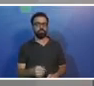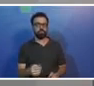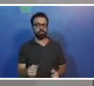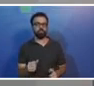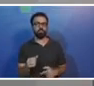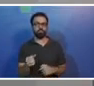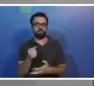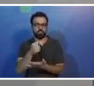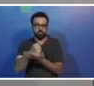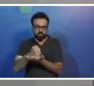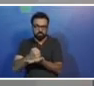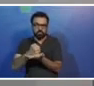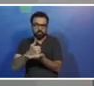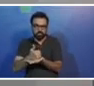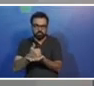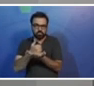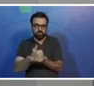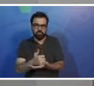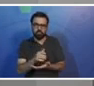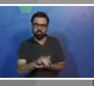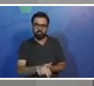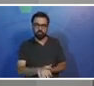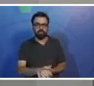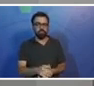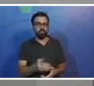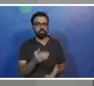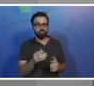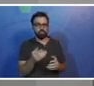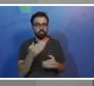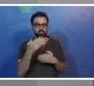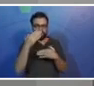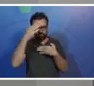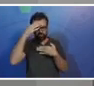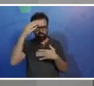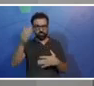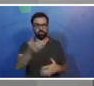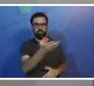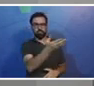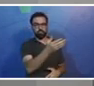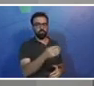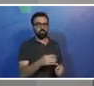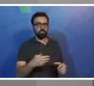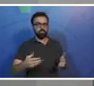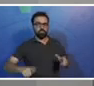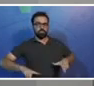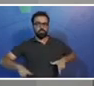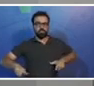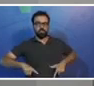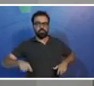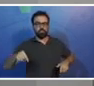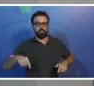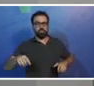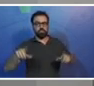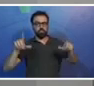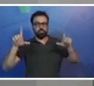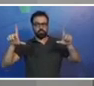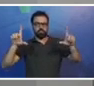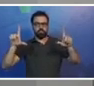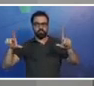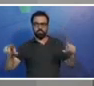nosso apoio também do lado. Agradecer toda a equipe técnica da Vale TV. E estou com medo de esquecer